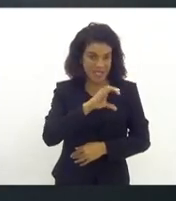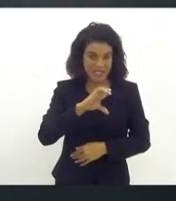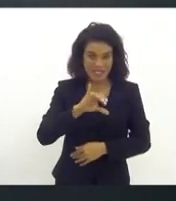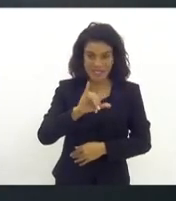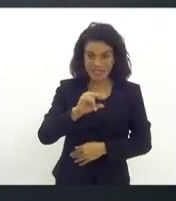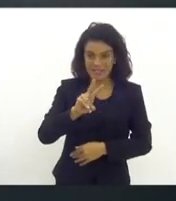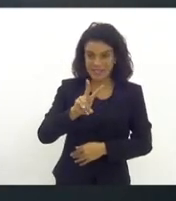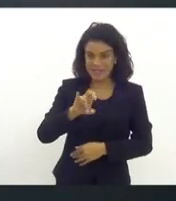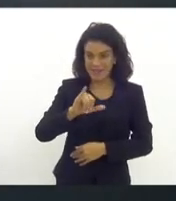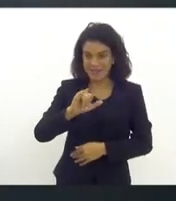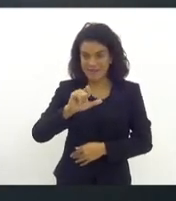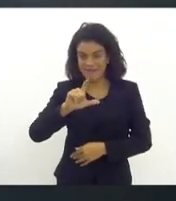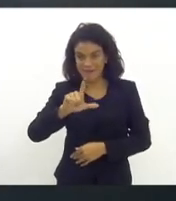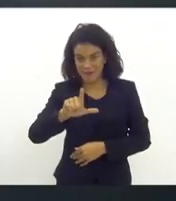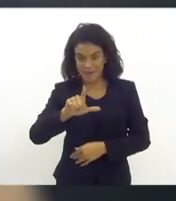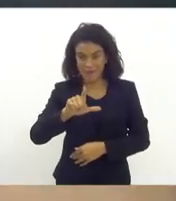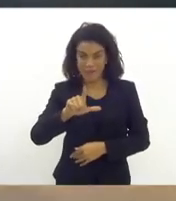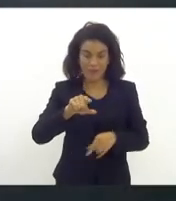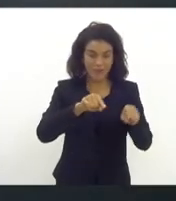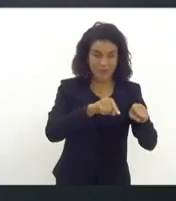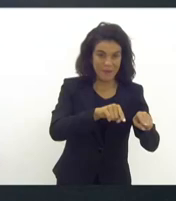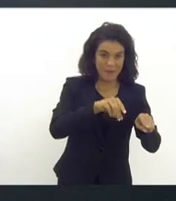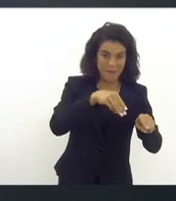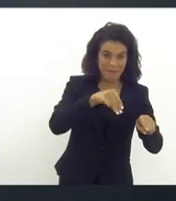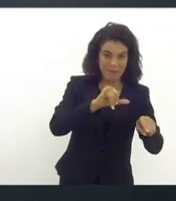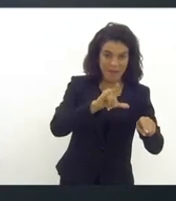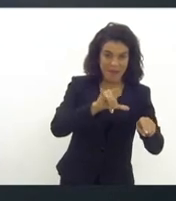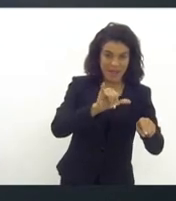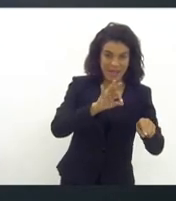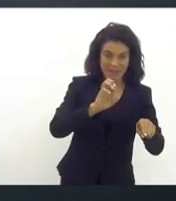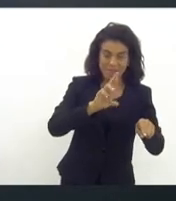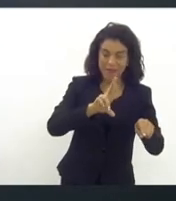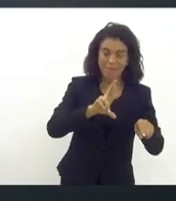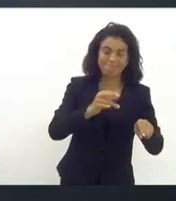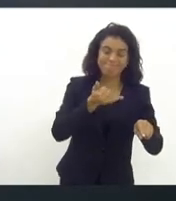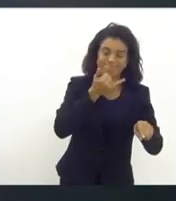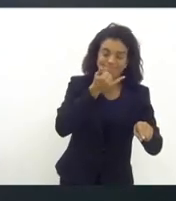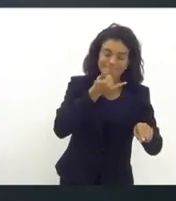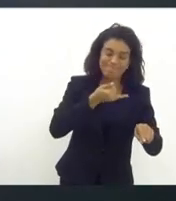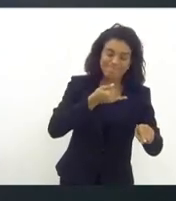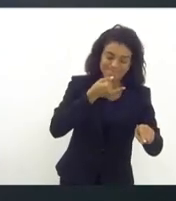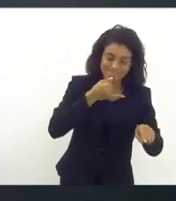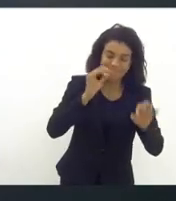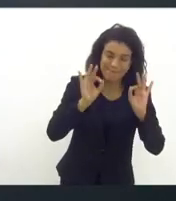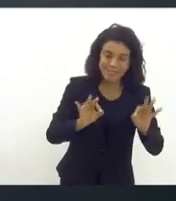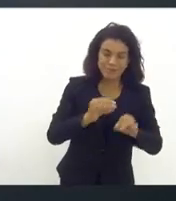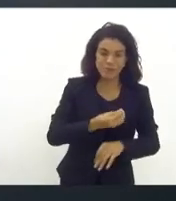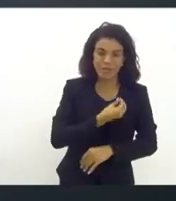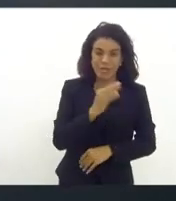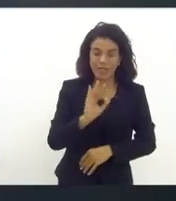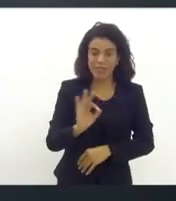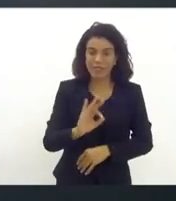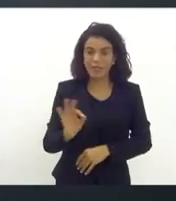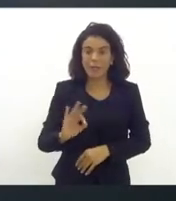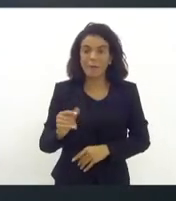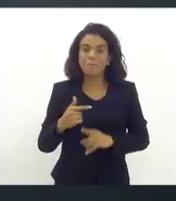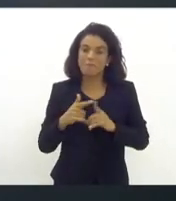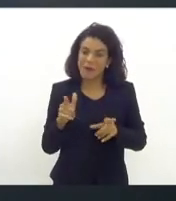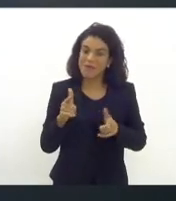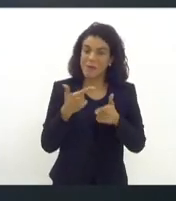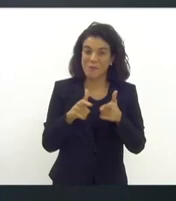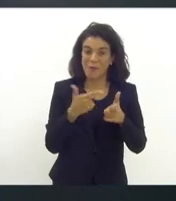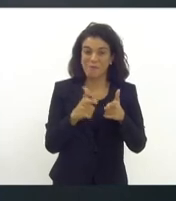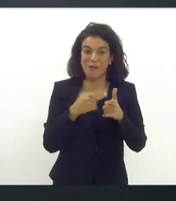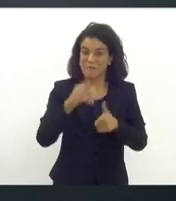a polícia militar É uma pena que a polícia militar mas principalmente o nosso calcanhar de